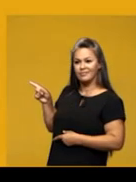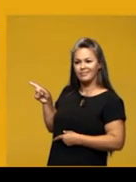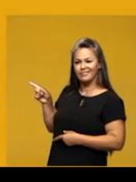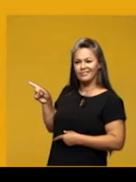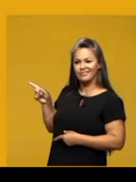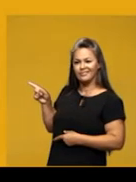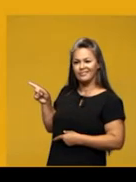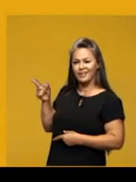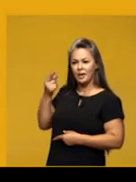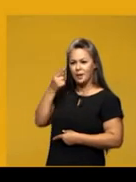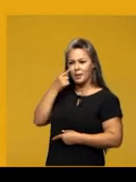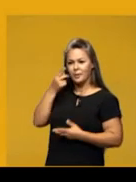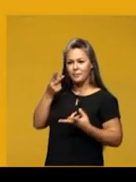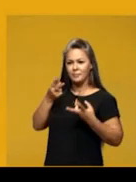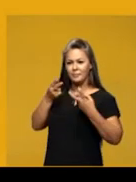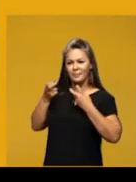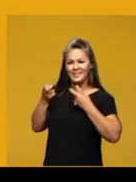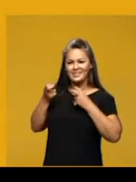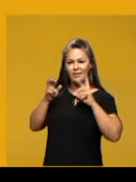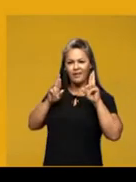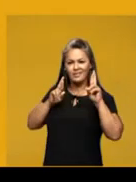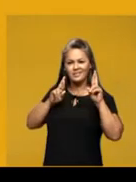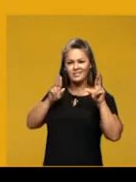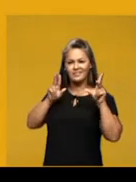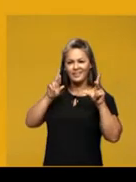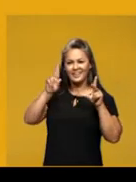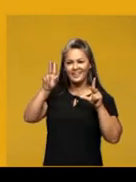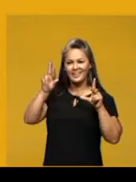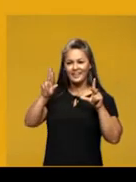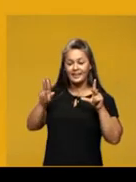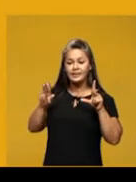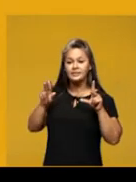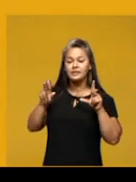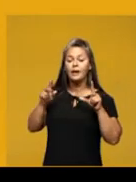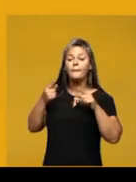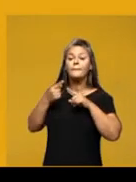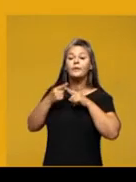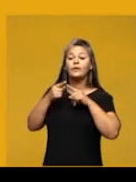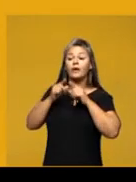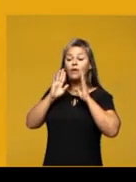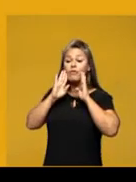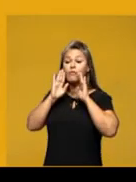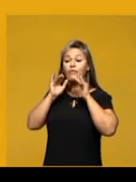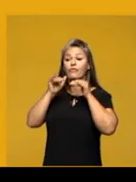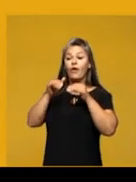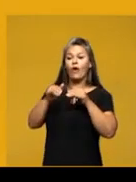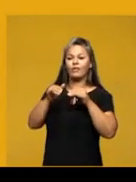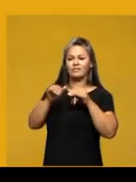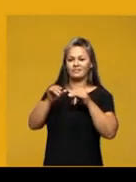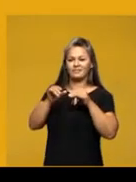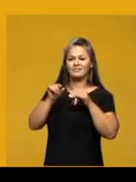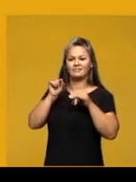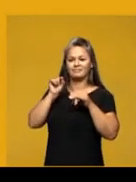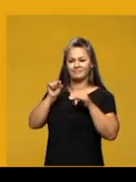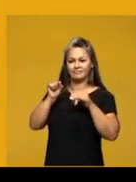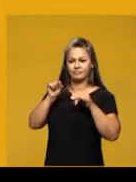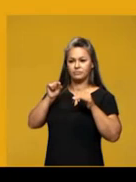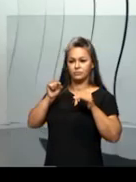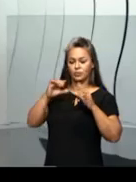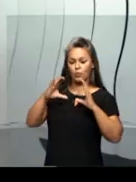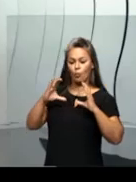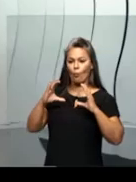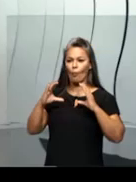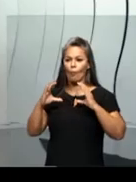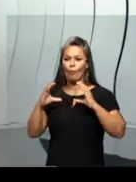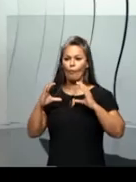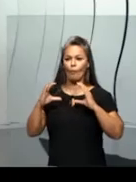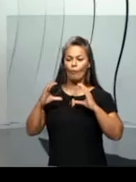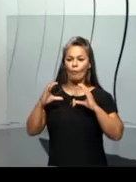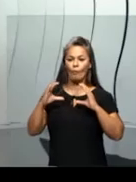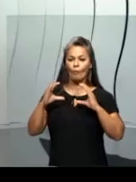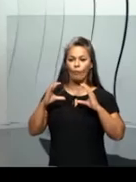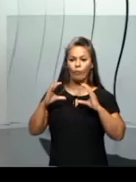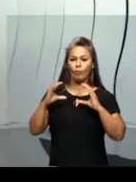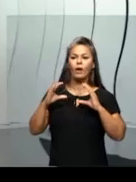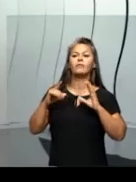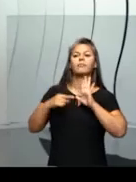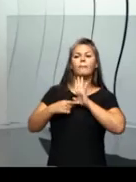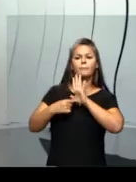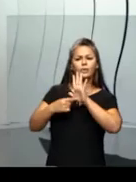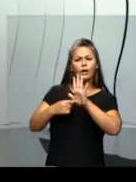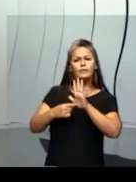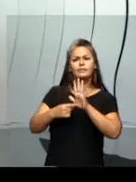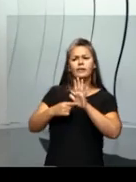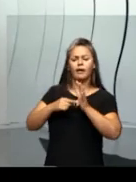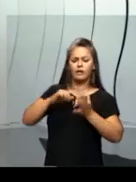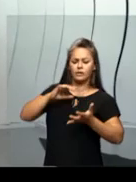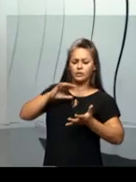um cada outro por causa da sua visão justamente de construir esses mapas. O outro aqui é a mesma coisa, o Polo Norte também